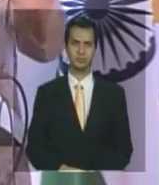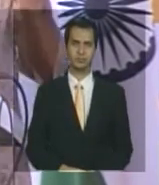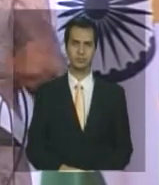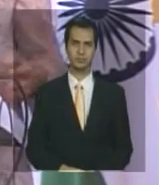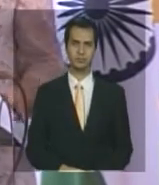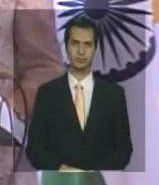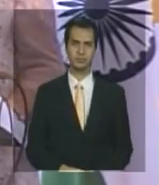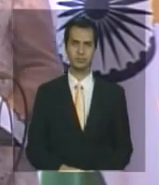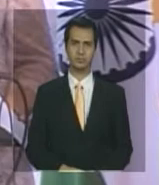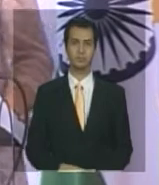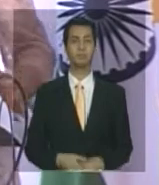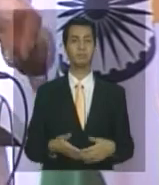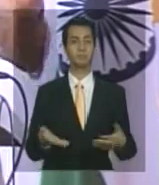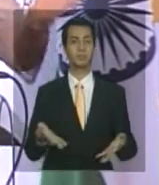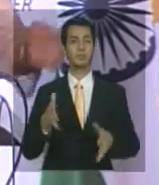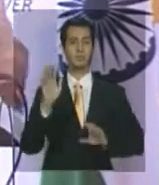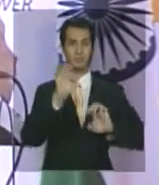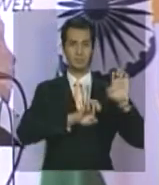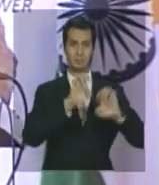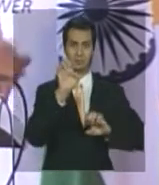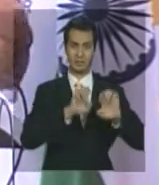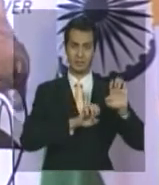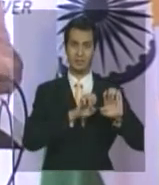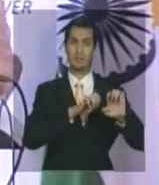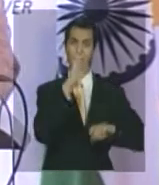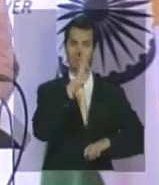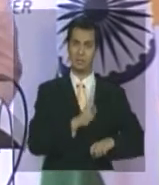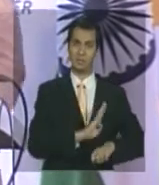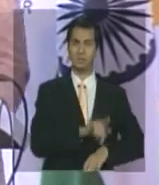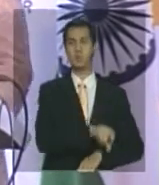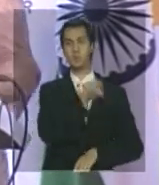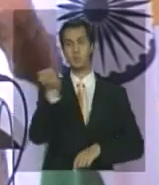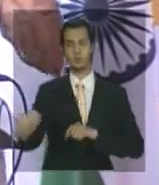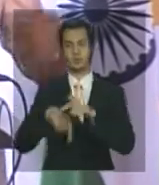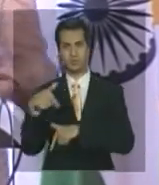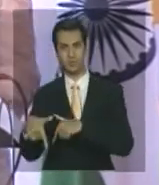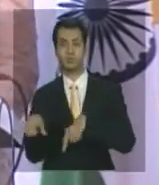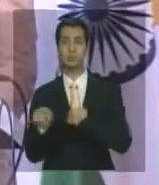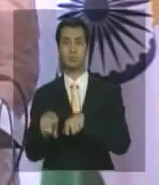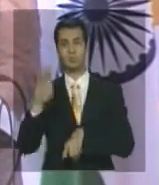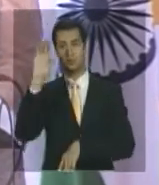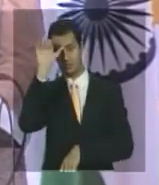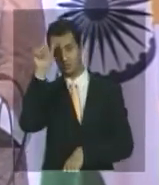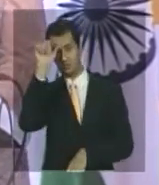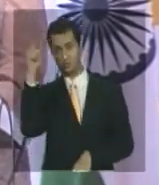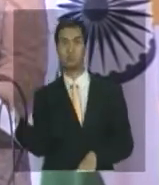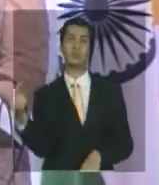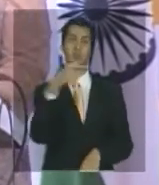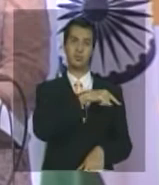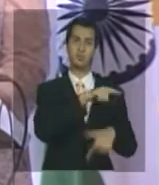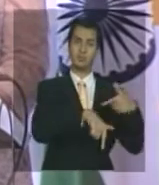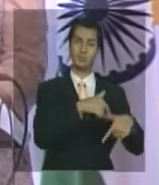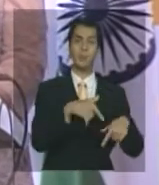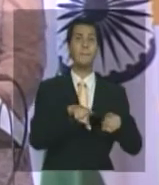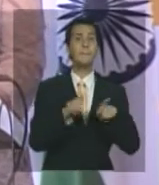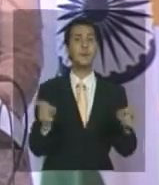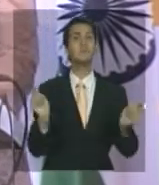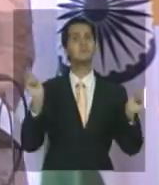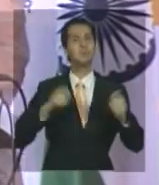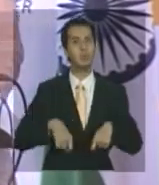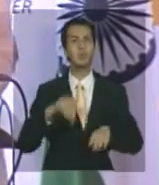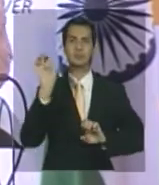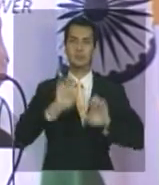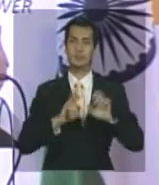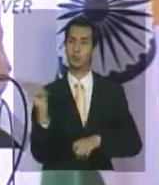de empresas no Brasil ou na Índia, mas parcerias entre os empresários no sentido